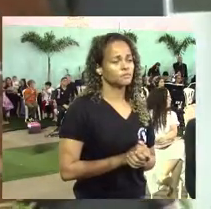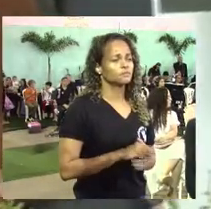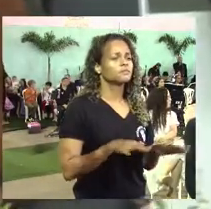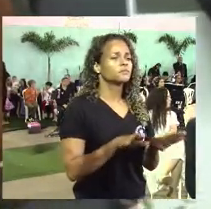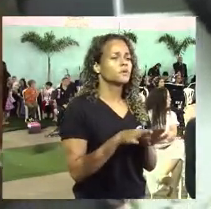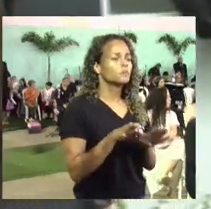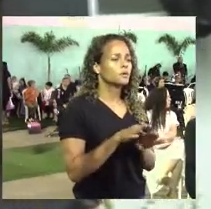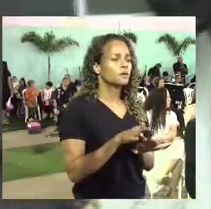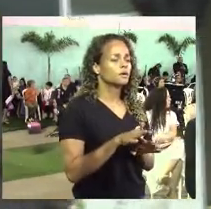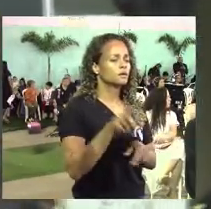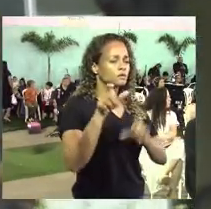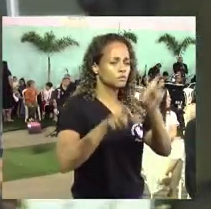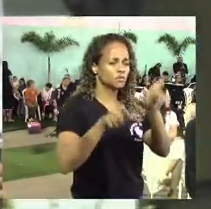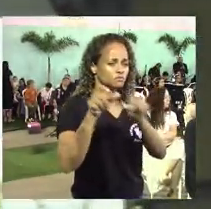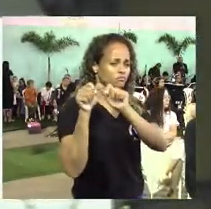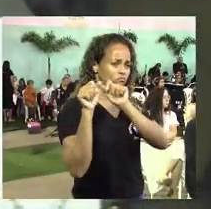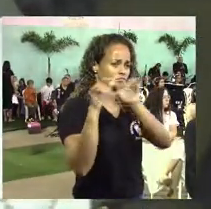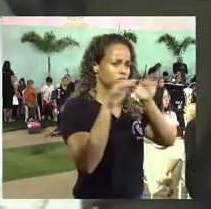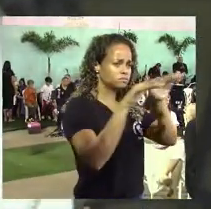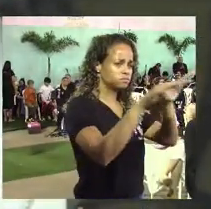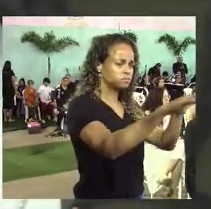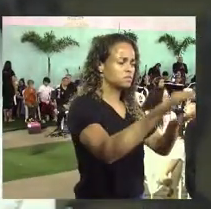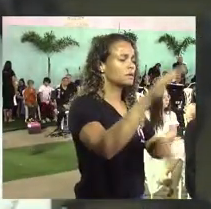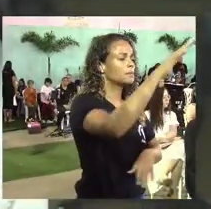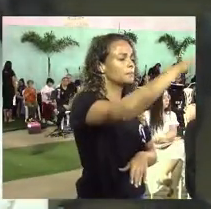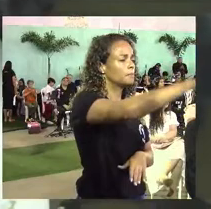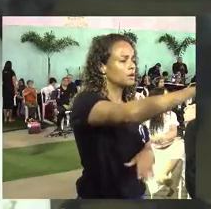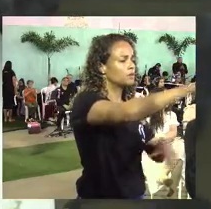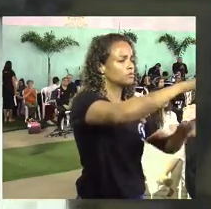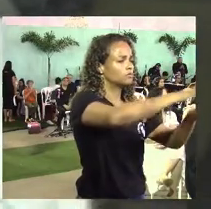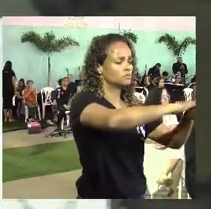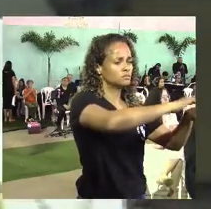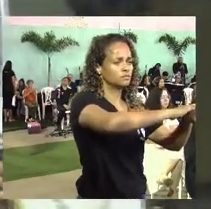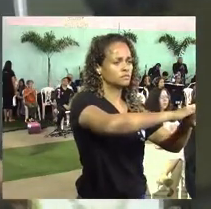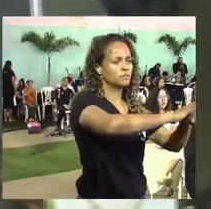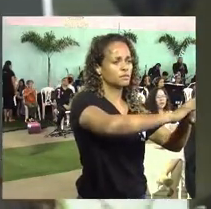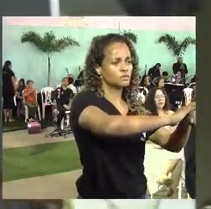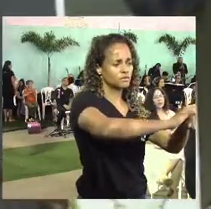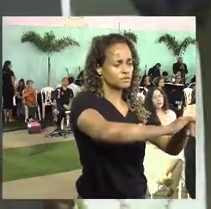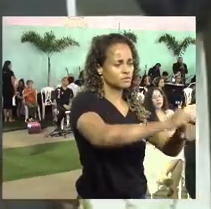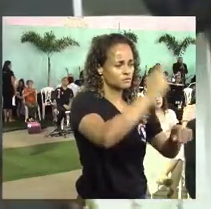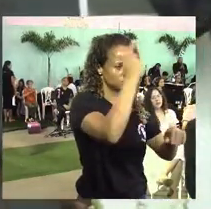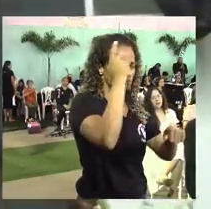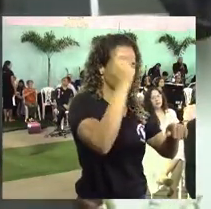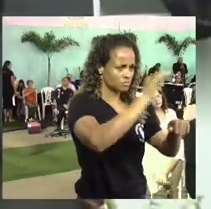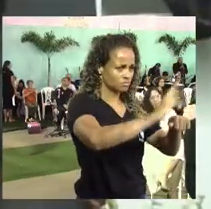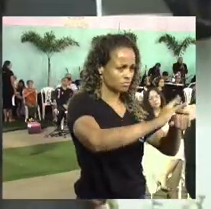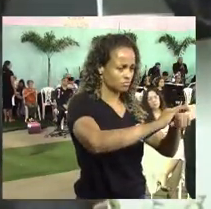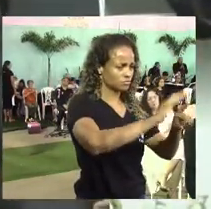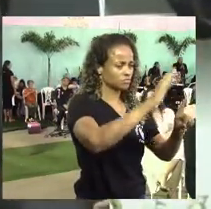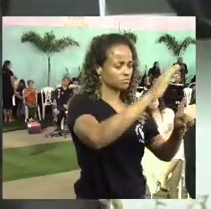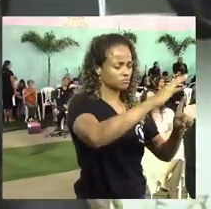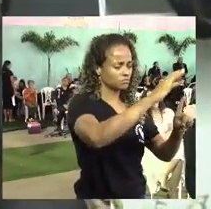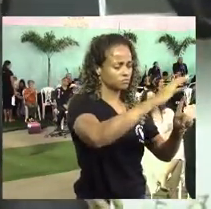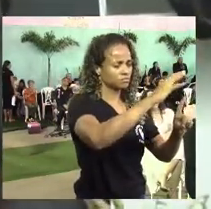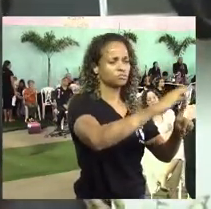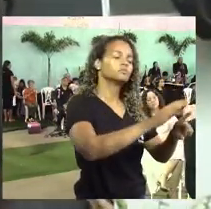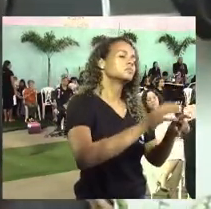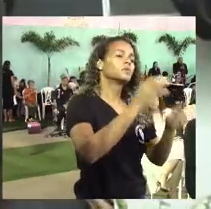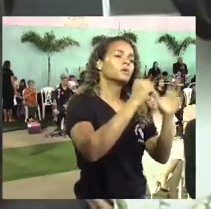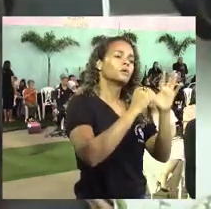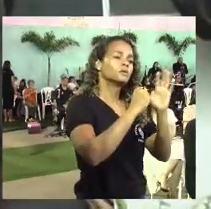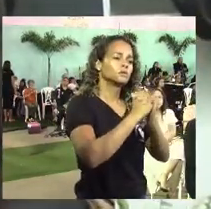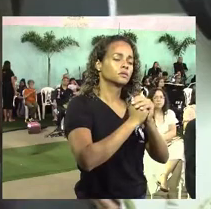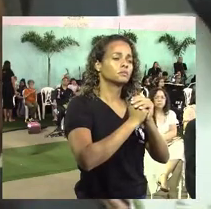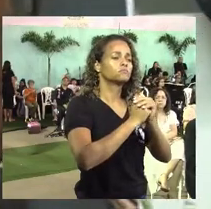as mãos sobre os enfermos e eles eram curados eles partiram pregando o evangelho por todos os lugares